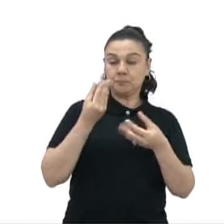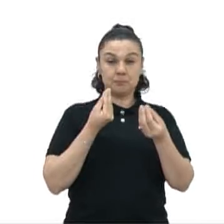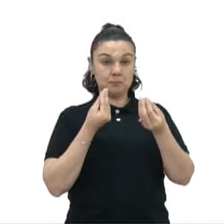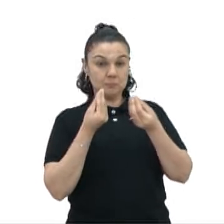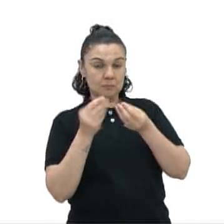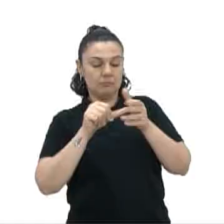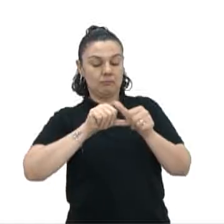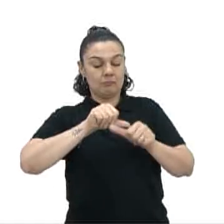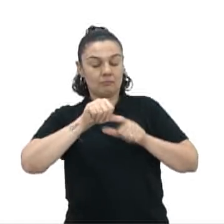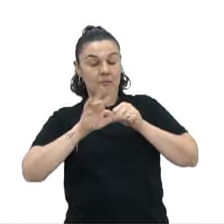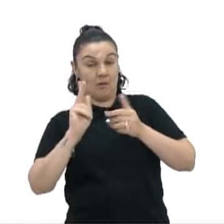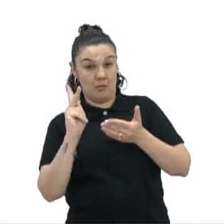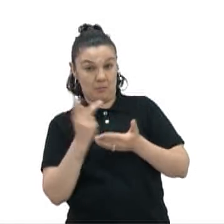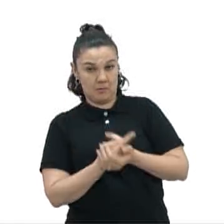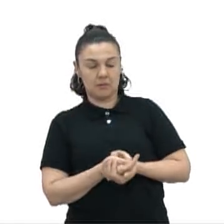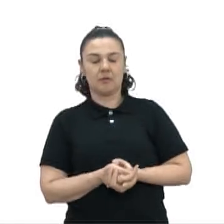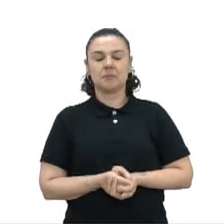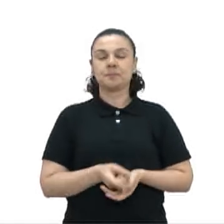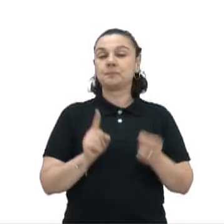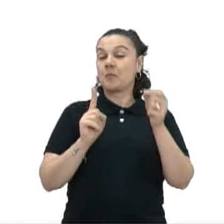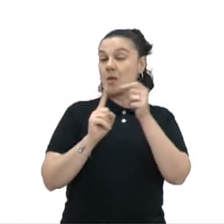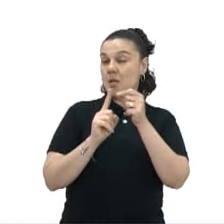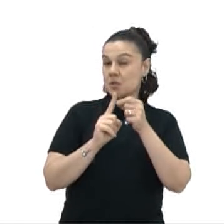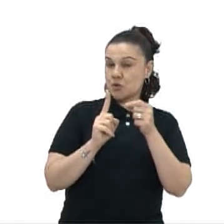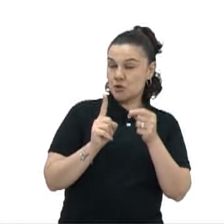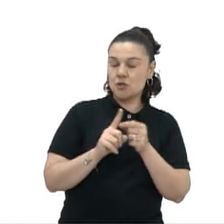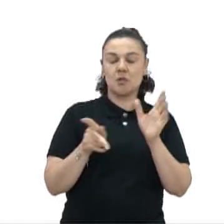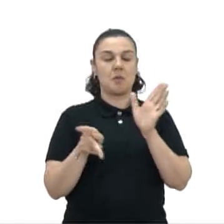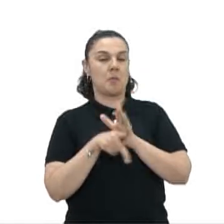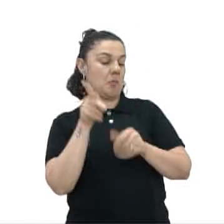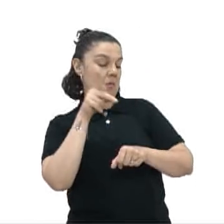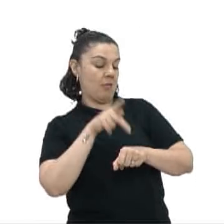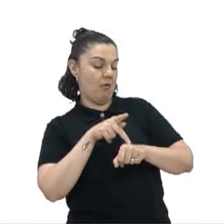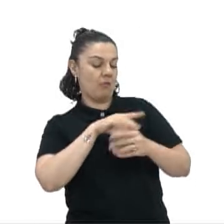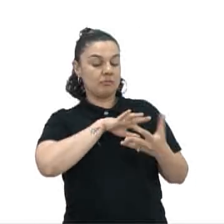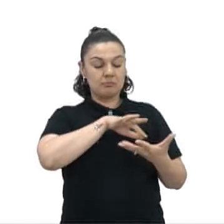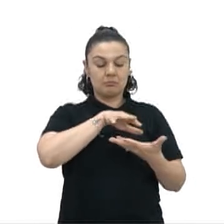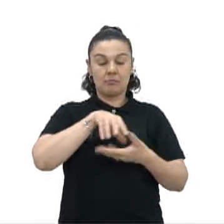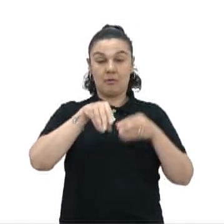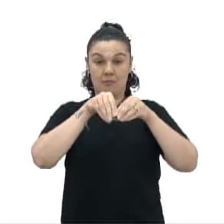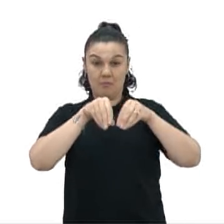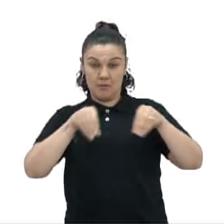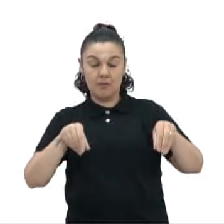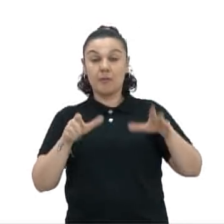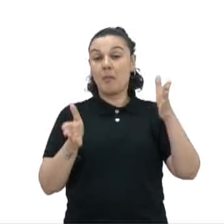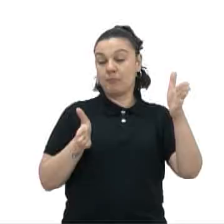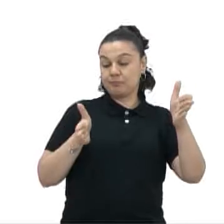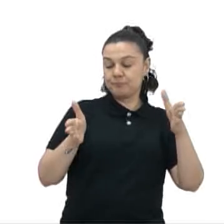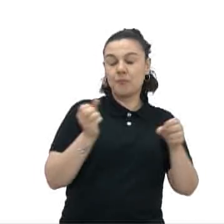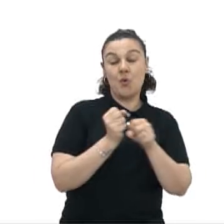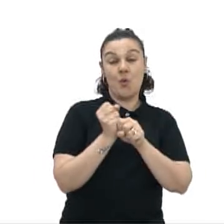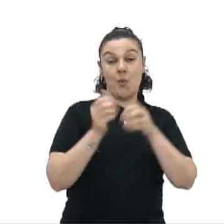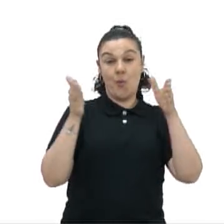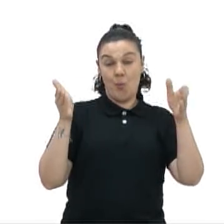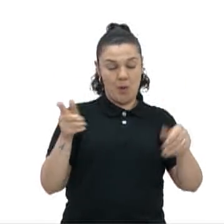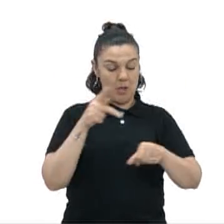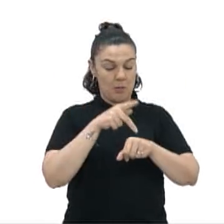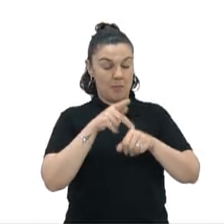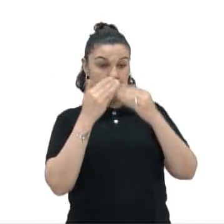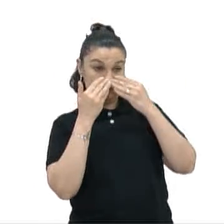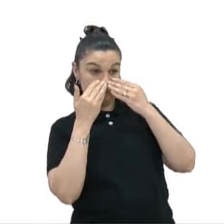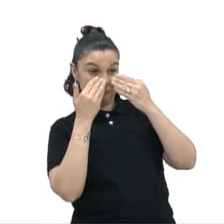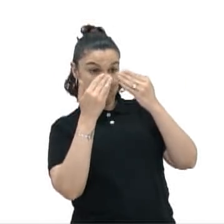como essa alteração ocorre, do tipo de rocha existente no terreno e também do tempo geológico com o qual a rocha está